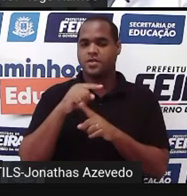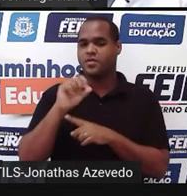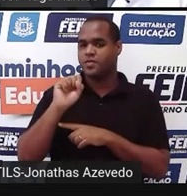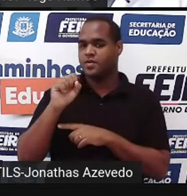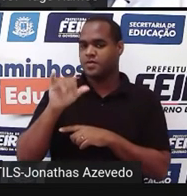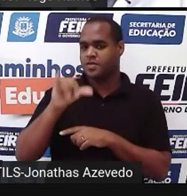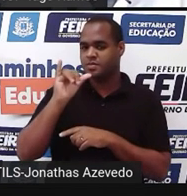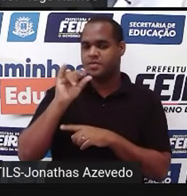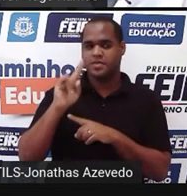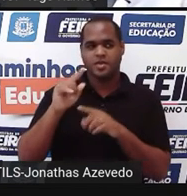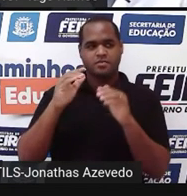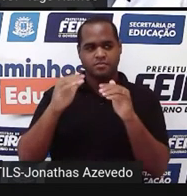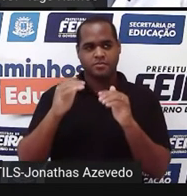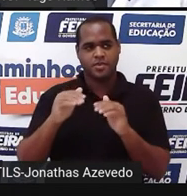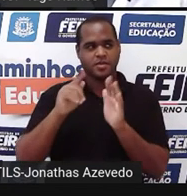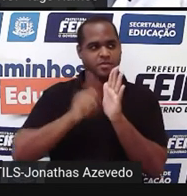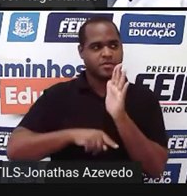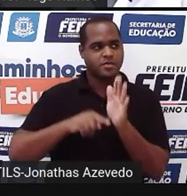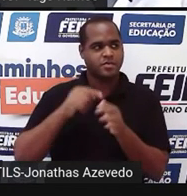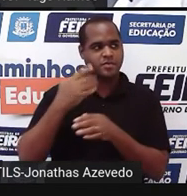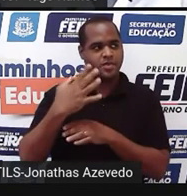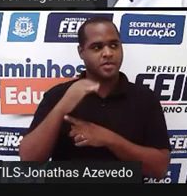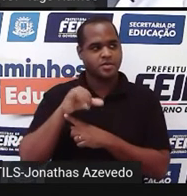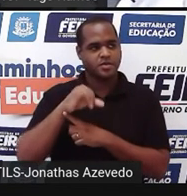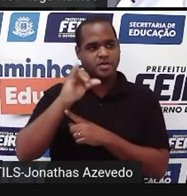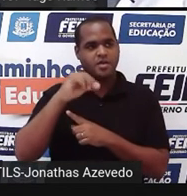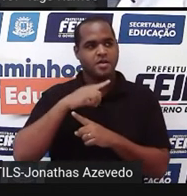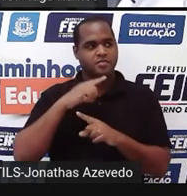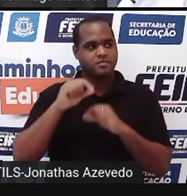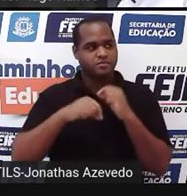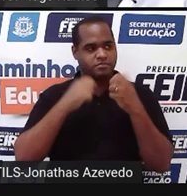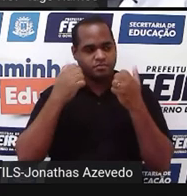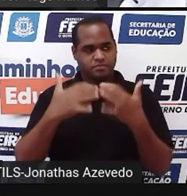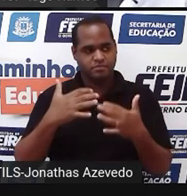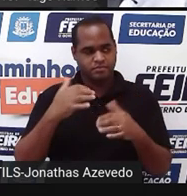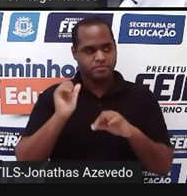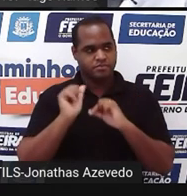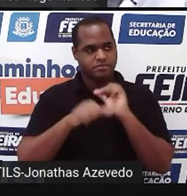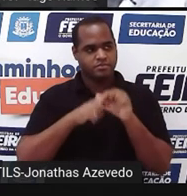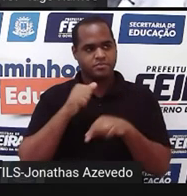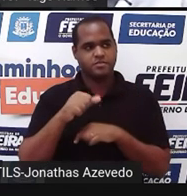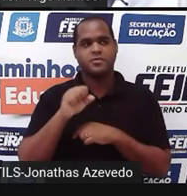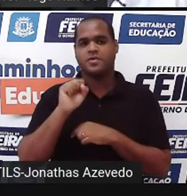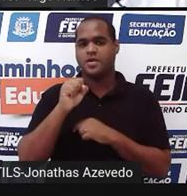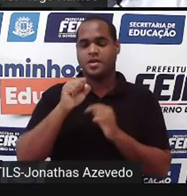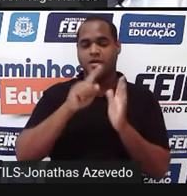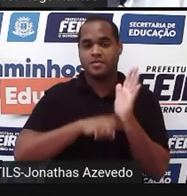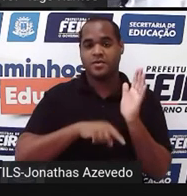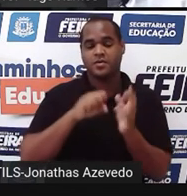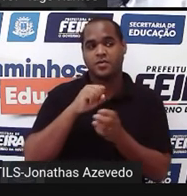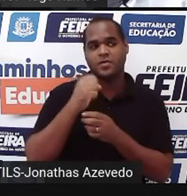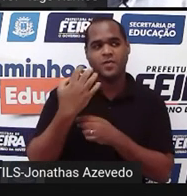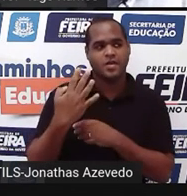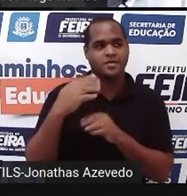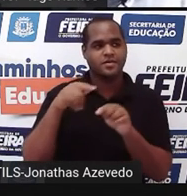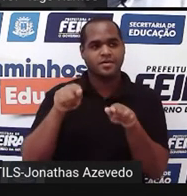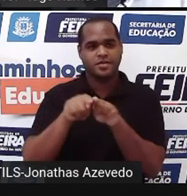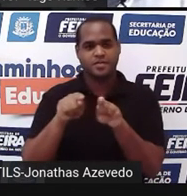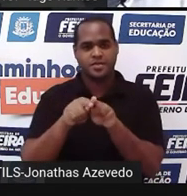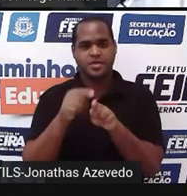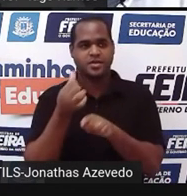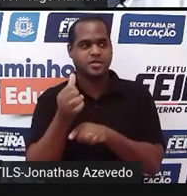embaixo - 4y = do outro lado os números - 84 com 68